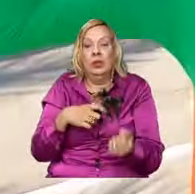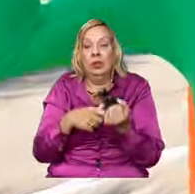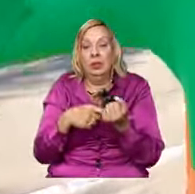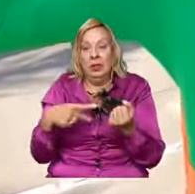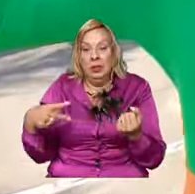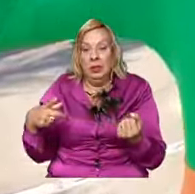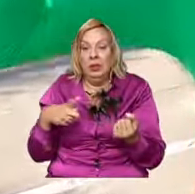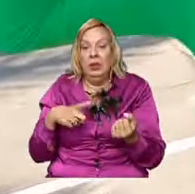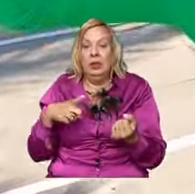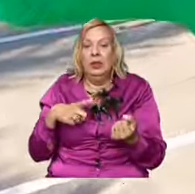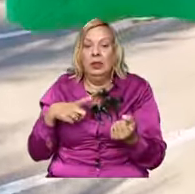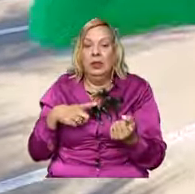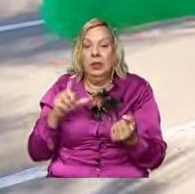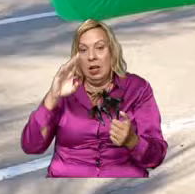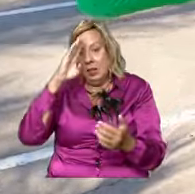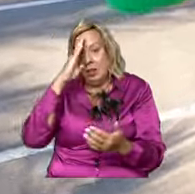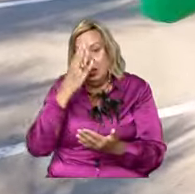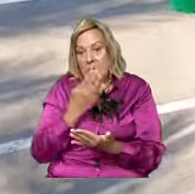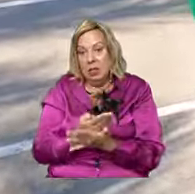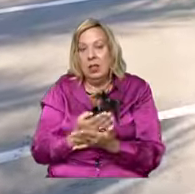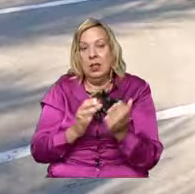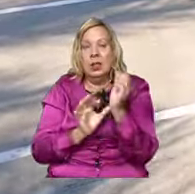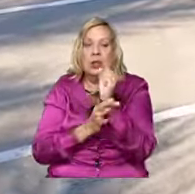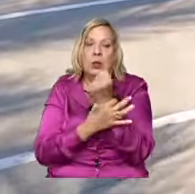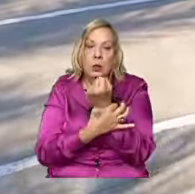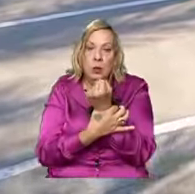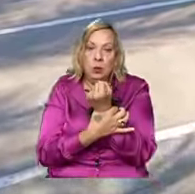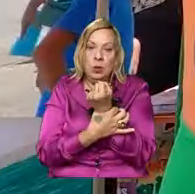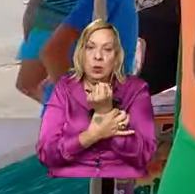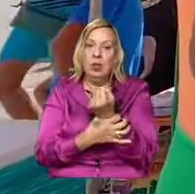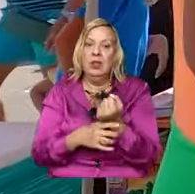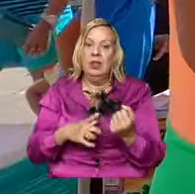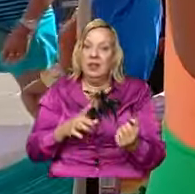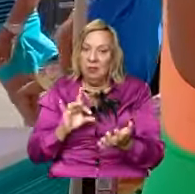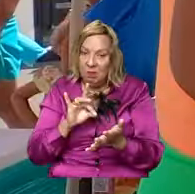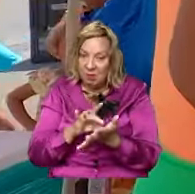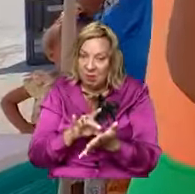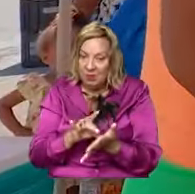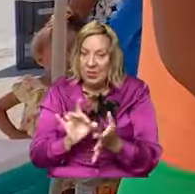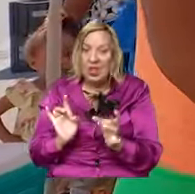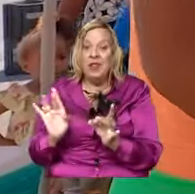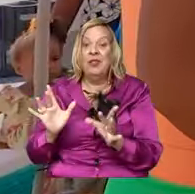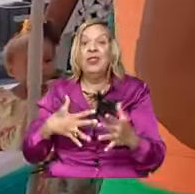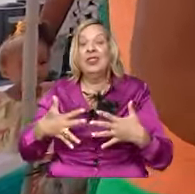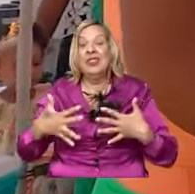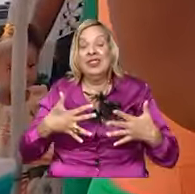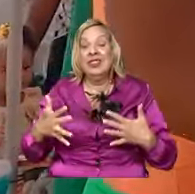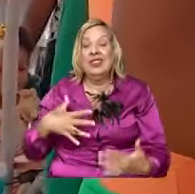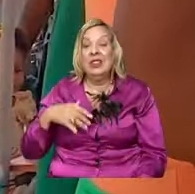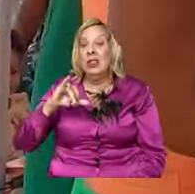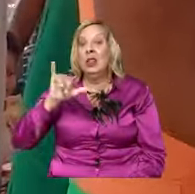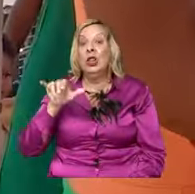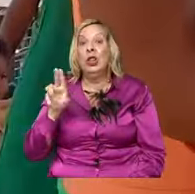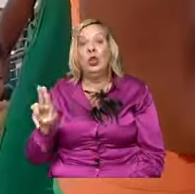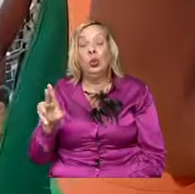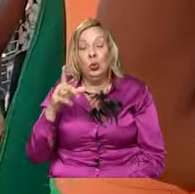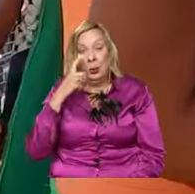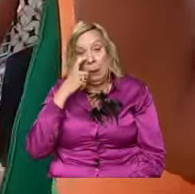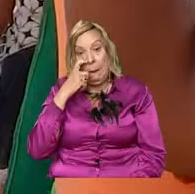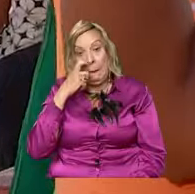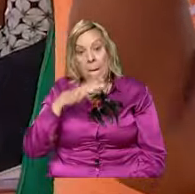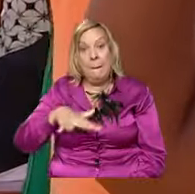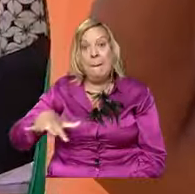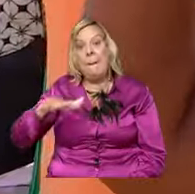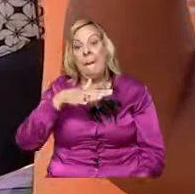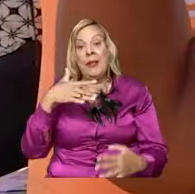Cap transmite credibilidade e segurança. Compre, vale a pena. A promotora Pé Quente foi a Dona Ju, que faz parte da